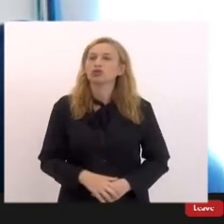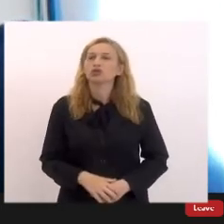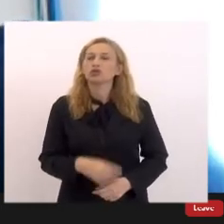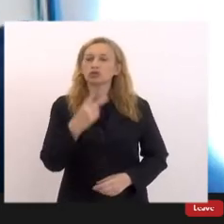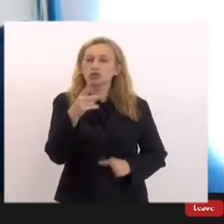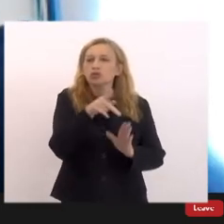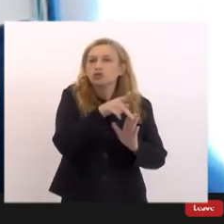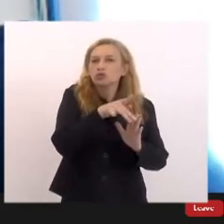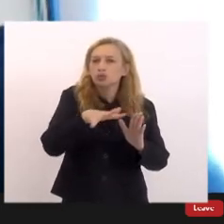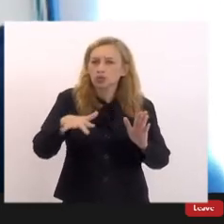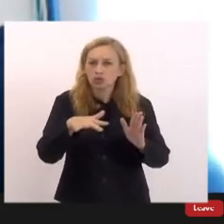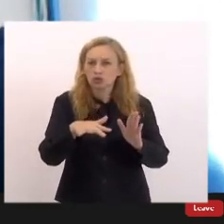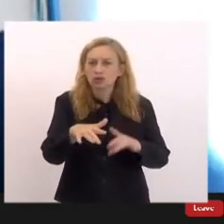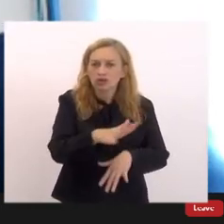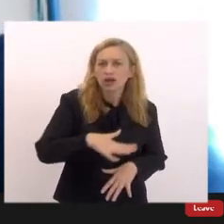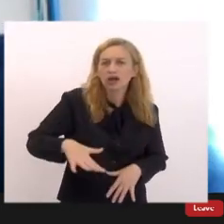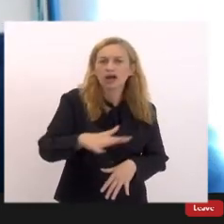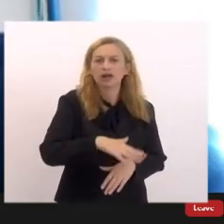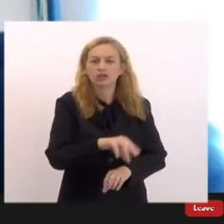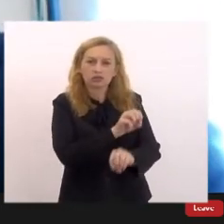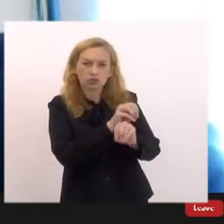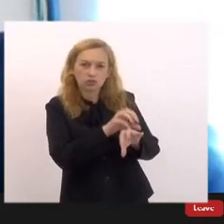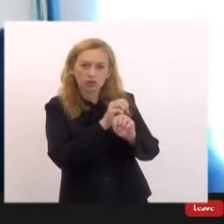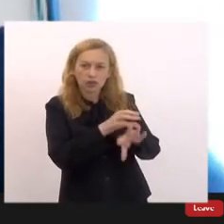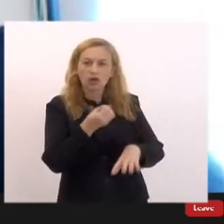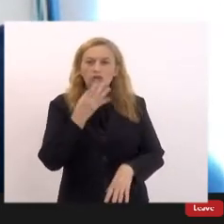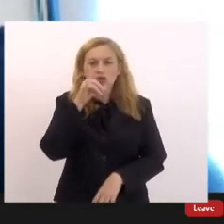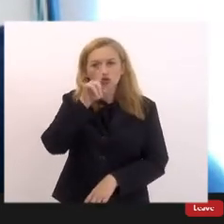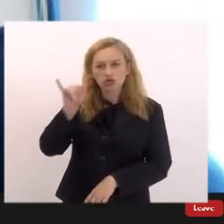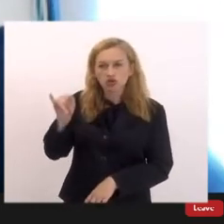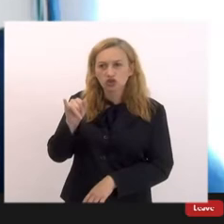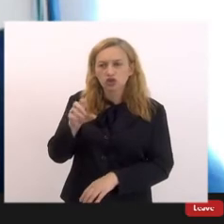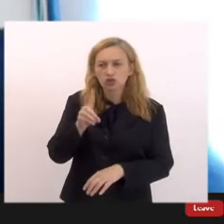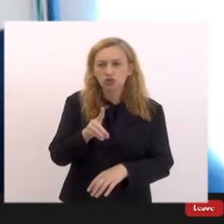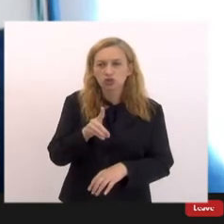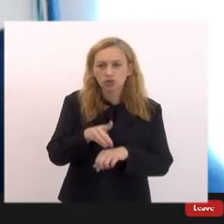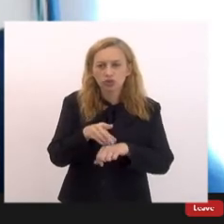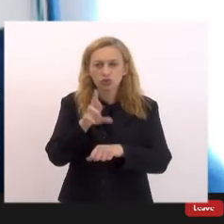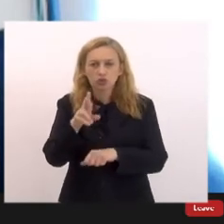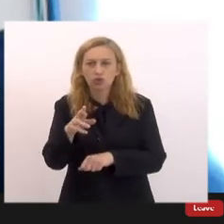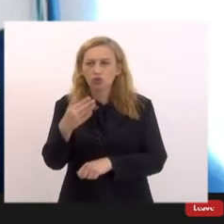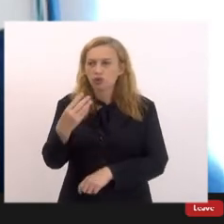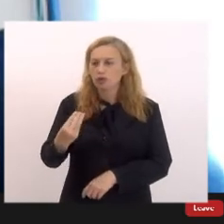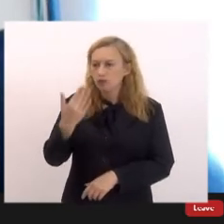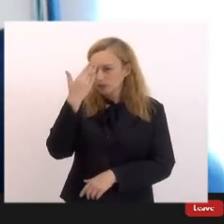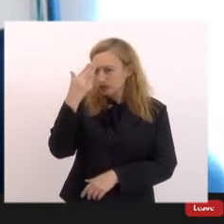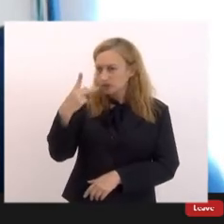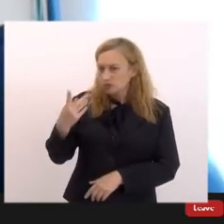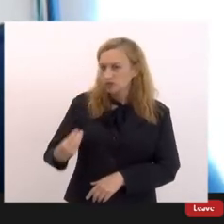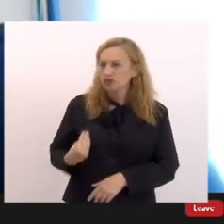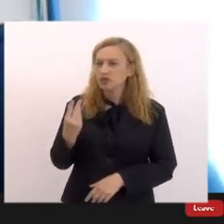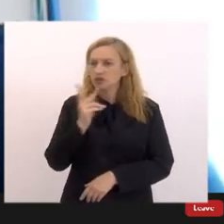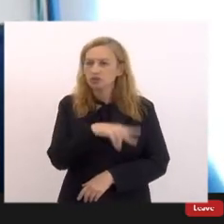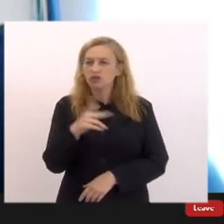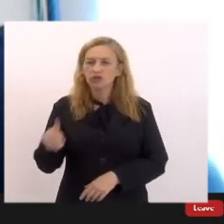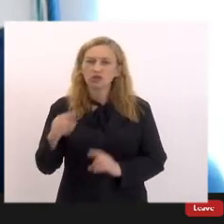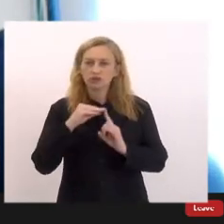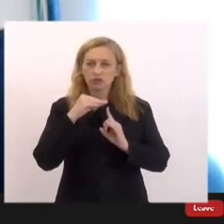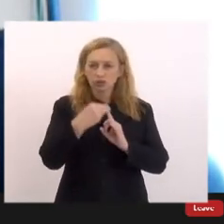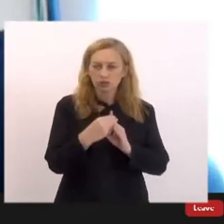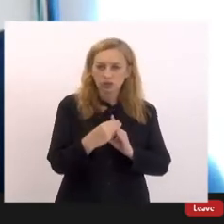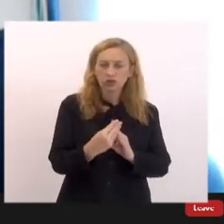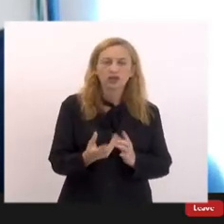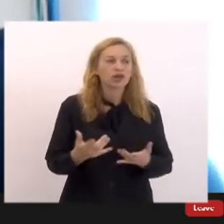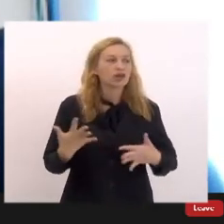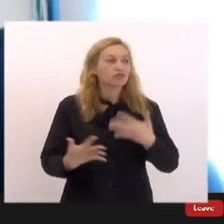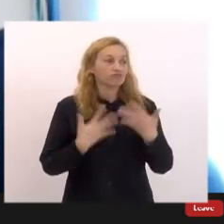protocolos nas unidades de educação. Bom dia, doutor Hermano, muito obrigado pela presença. Como professor da Fiocruz, é